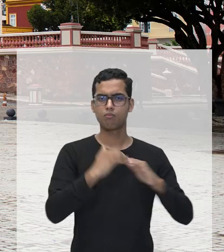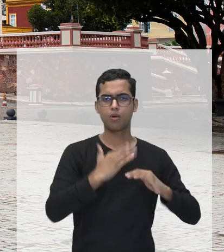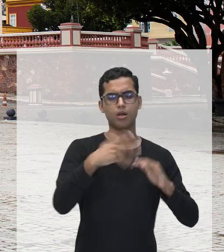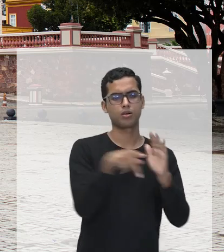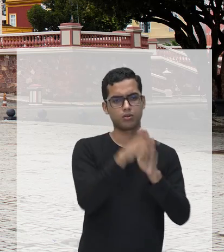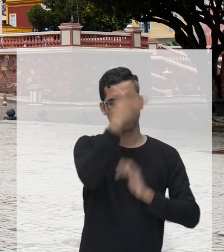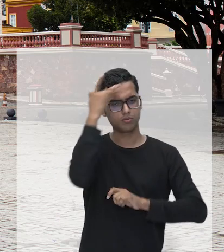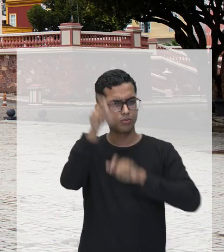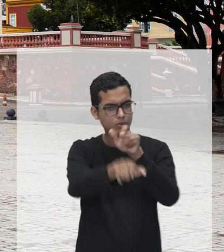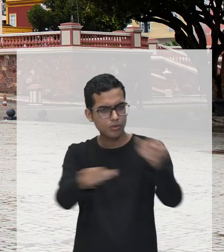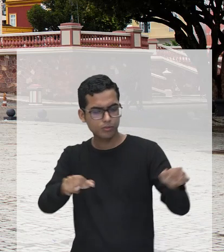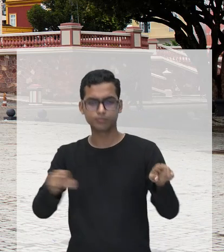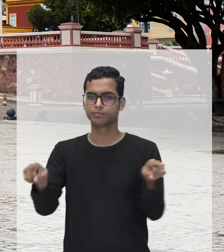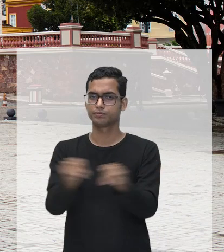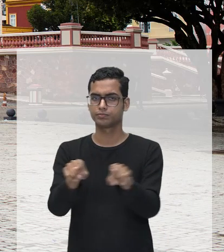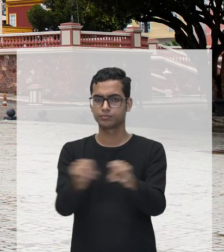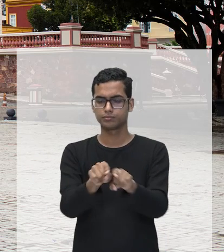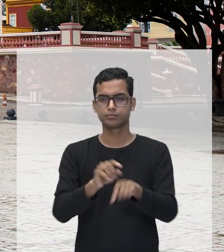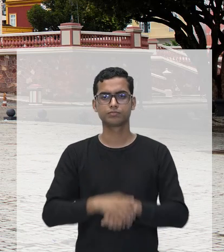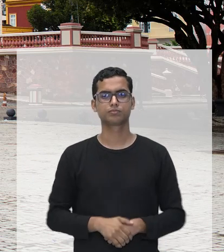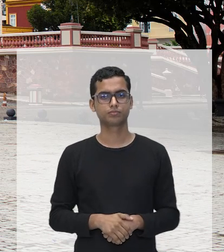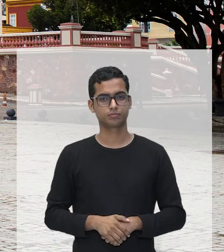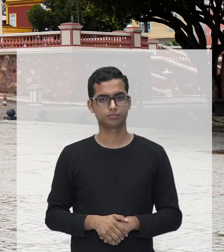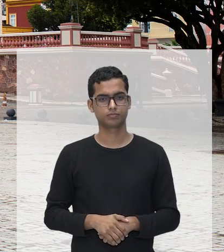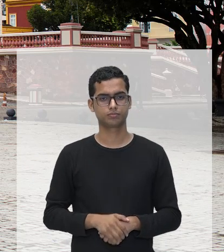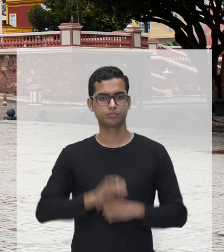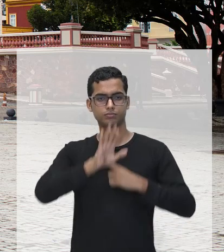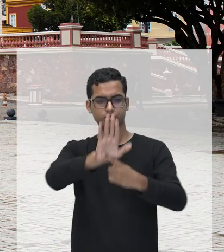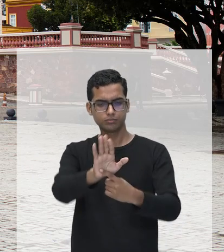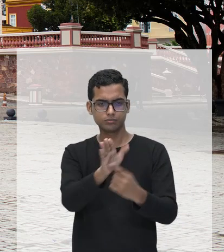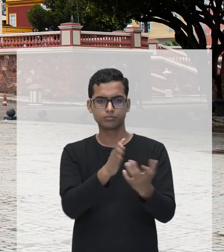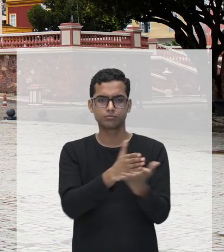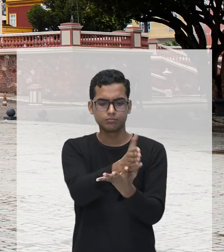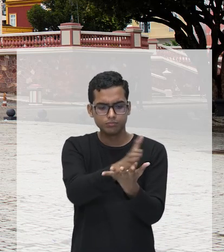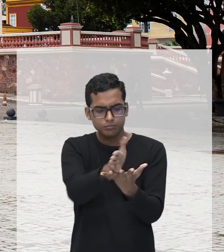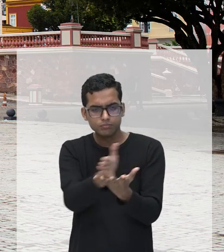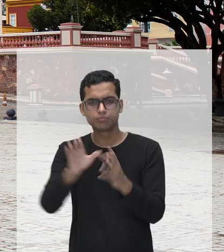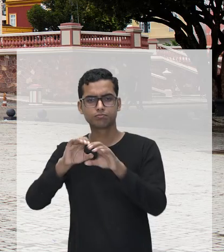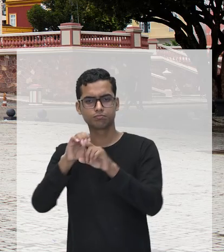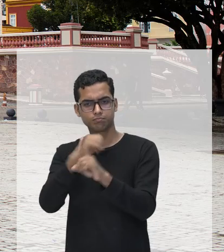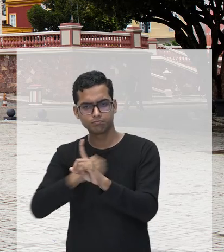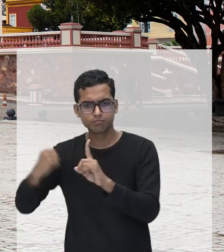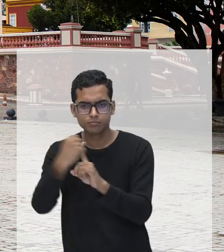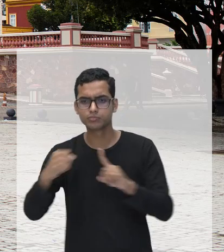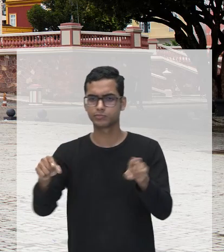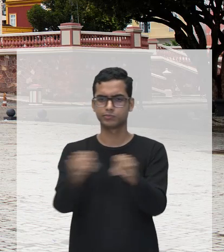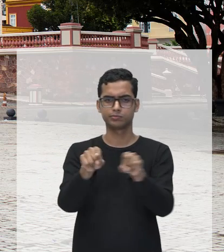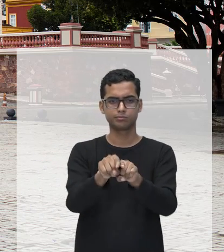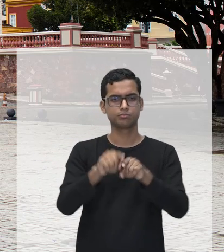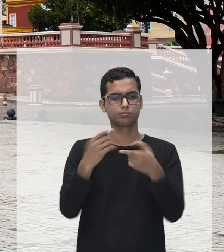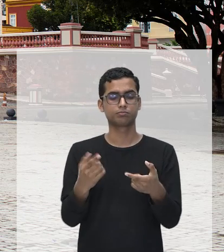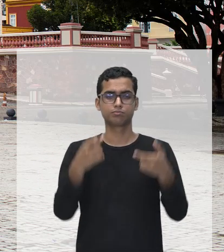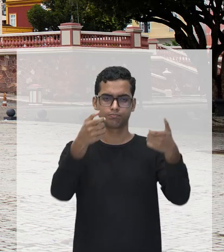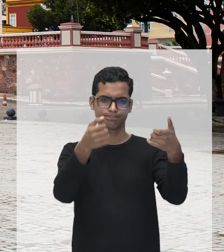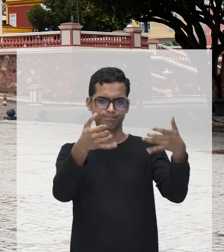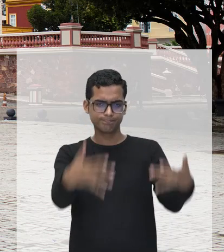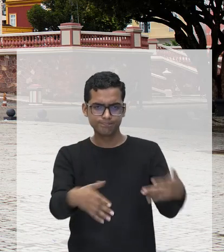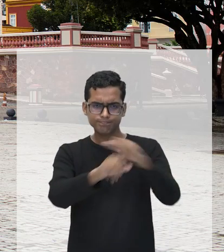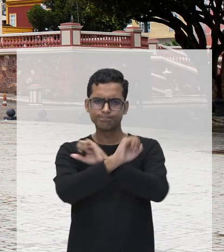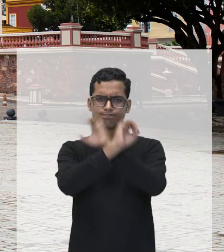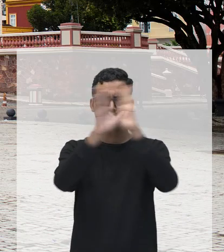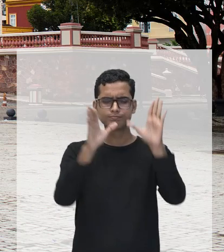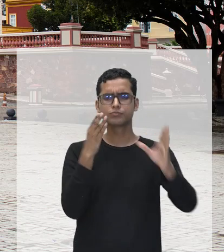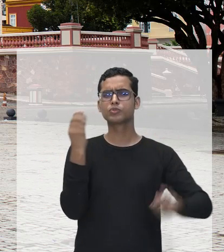indivíduos. Muito frequentemente, ela possui clara dimensão social, e é neste sentido que cumpre esclarecer de